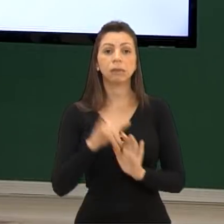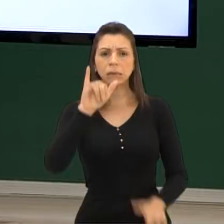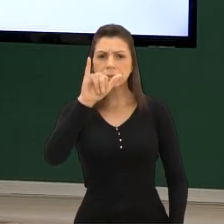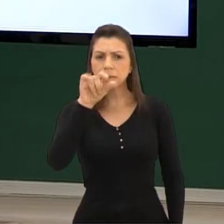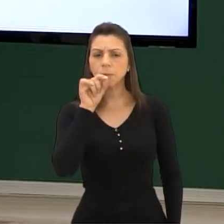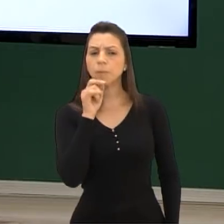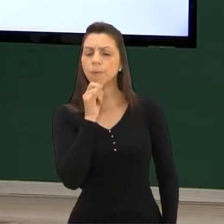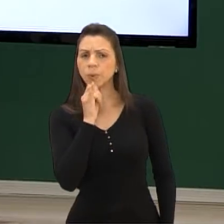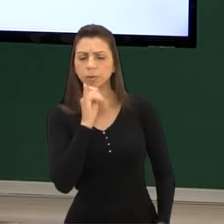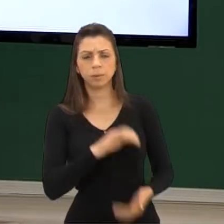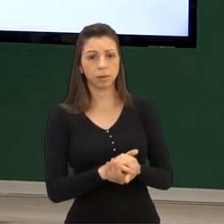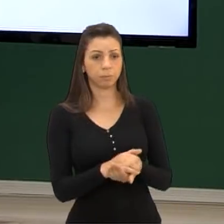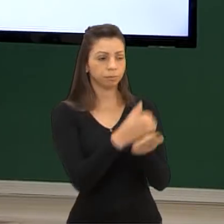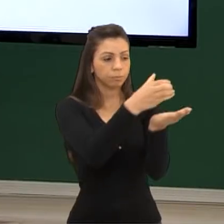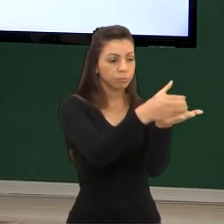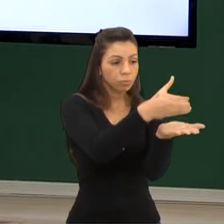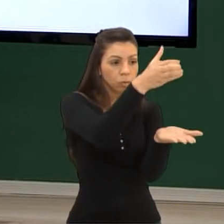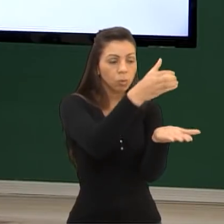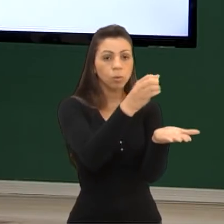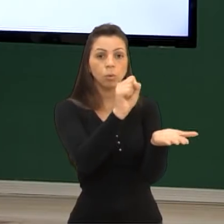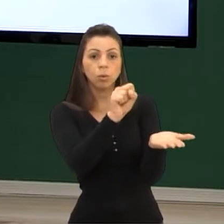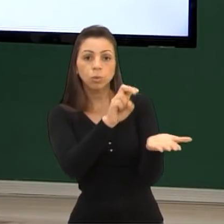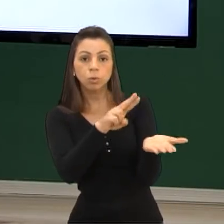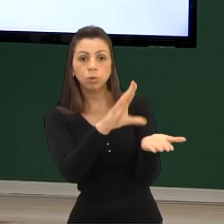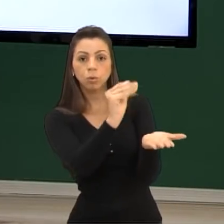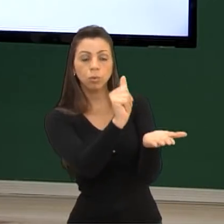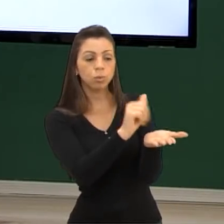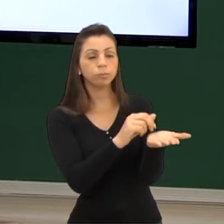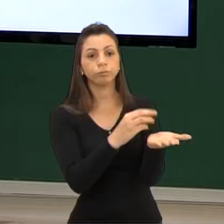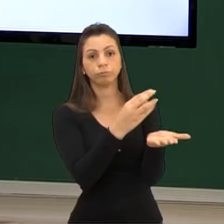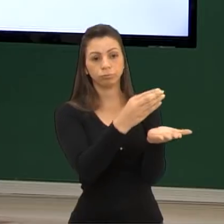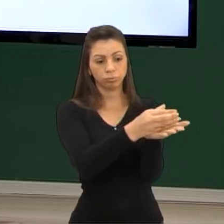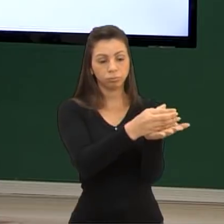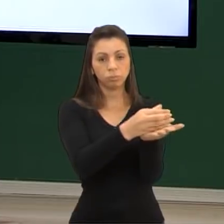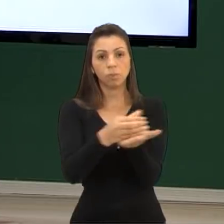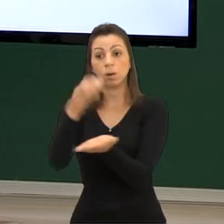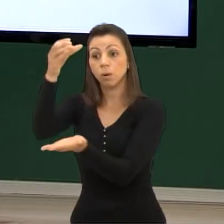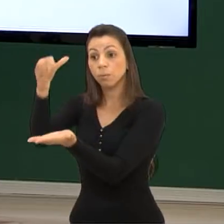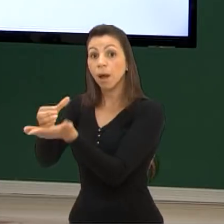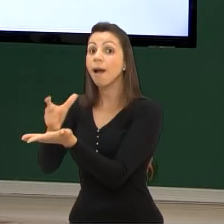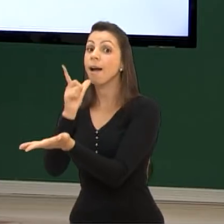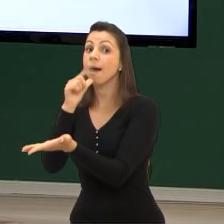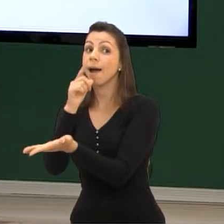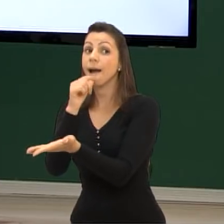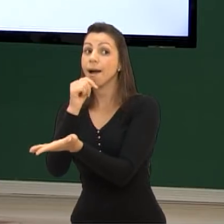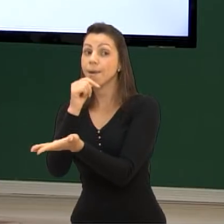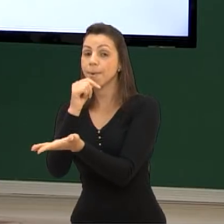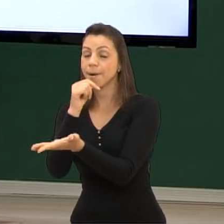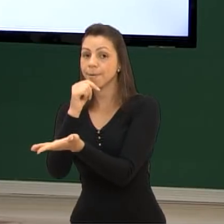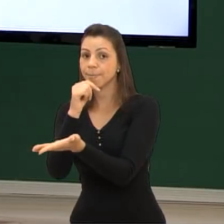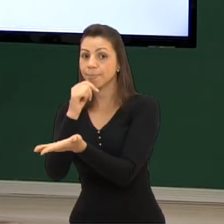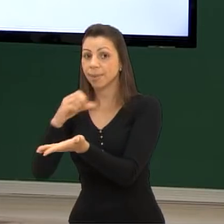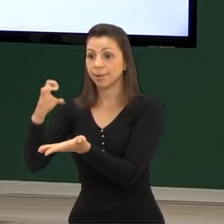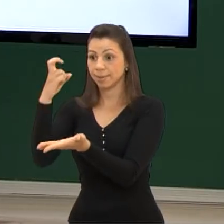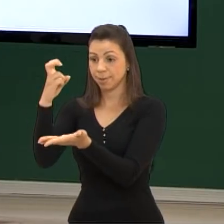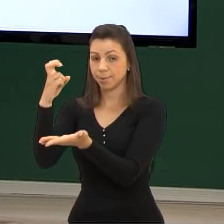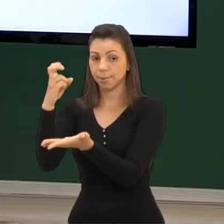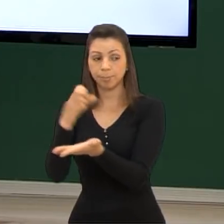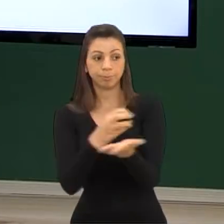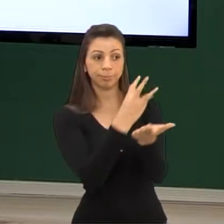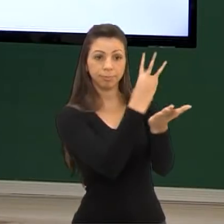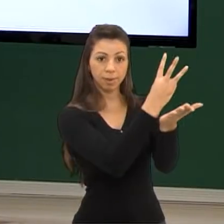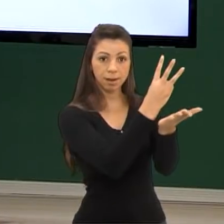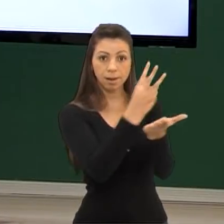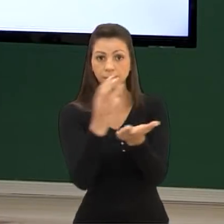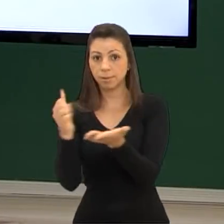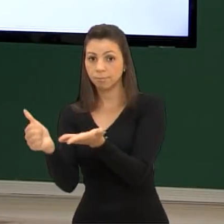você faz a mistura de 3 para 5 de suco concentrado para cada 5 de água,